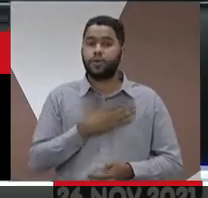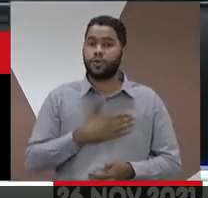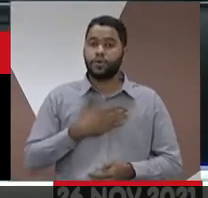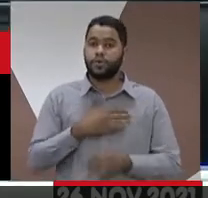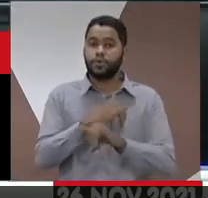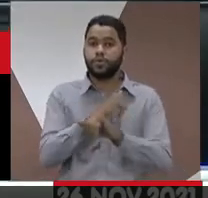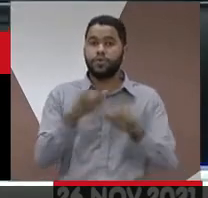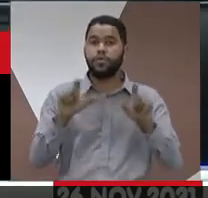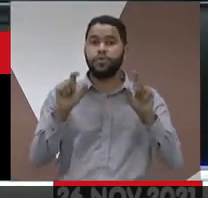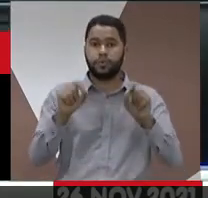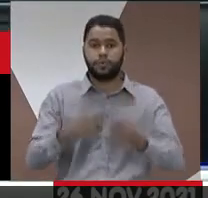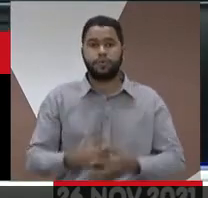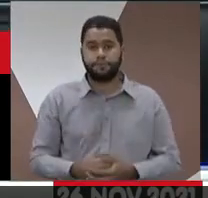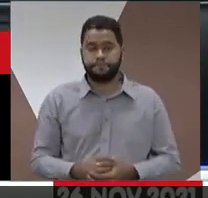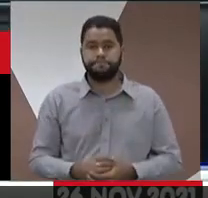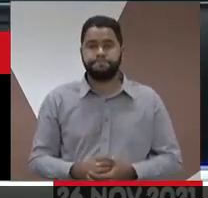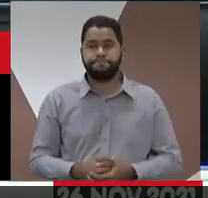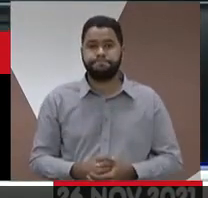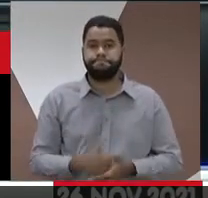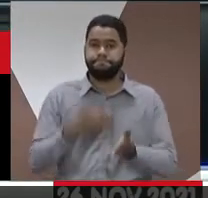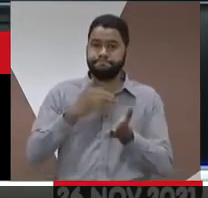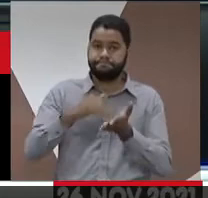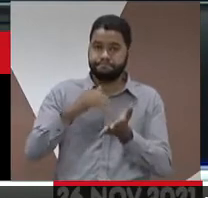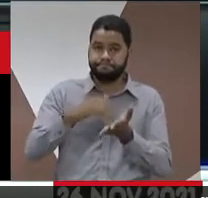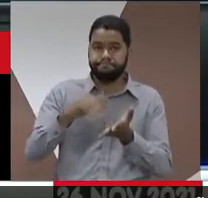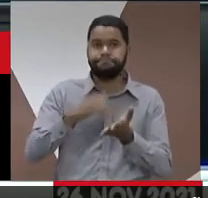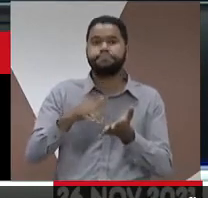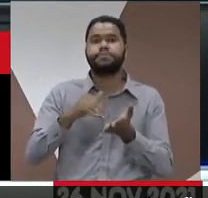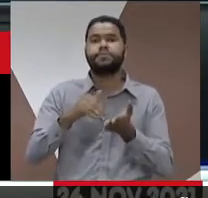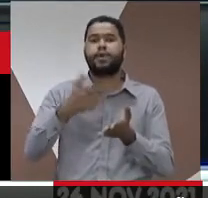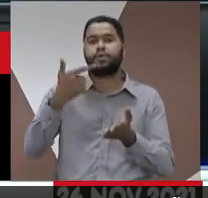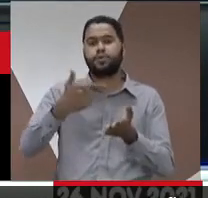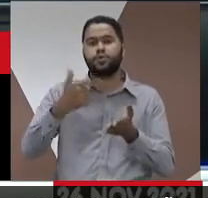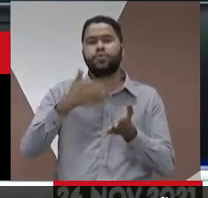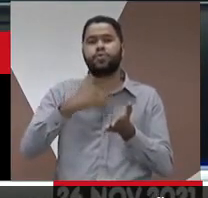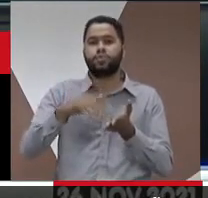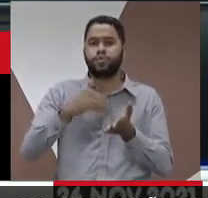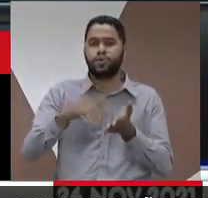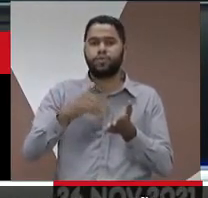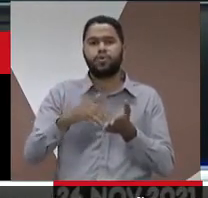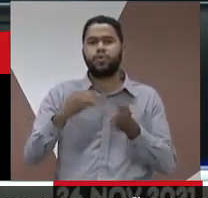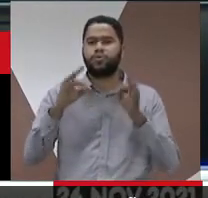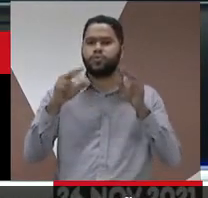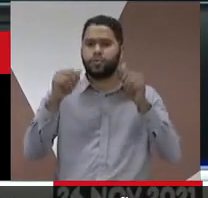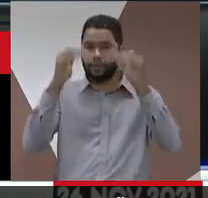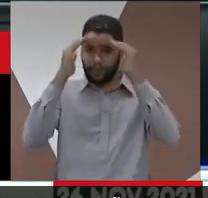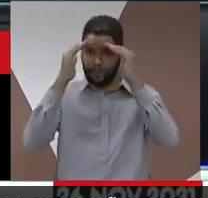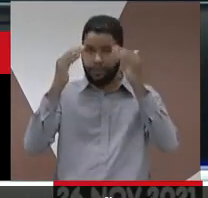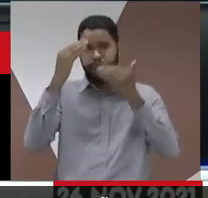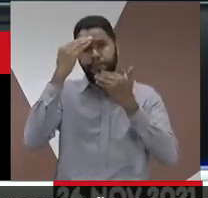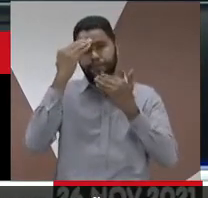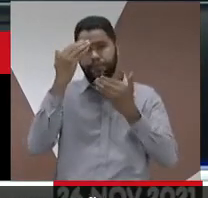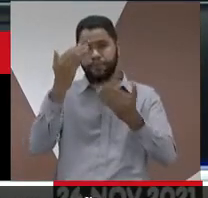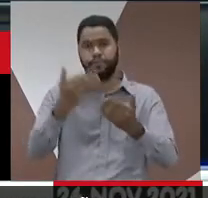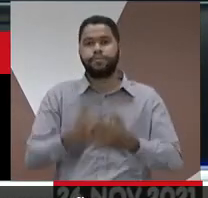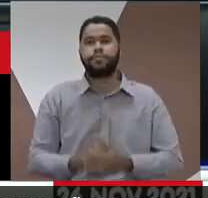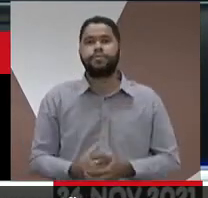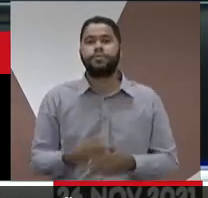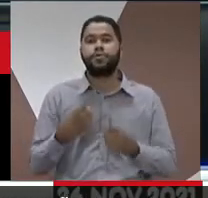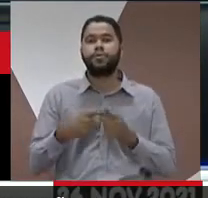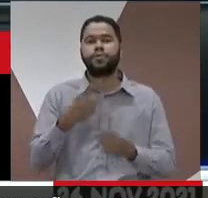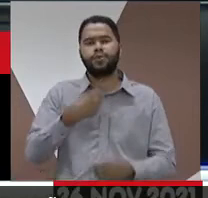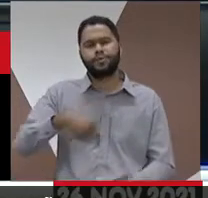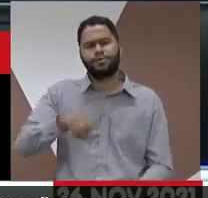dizer o seguinte ao secretário, ao subsecretário, com todo respeito. Muito cuidado, porque a